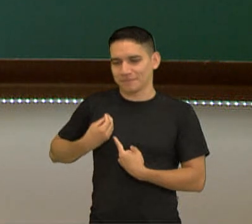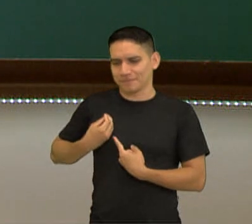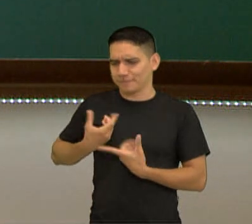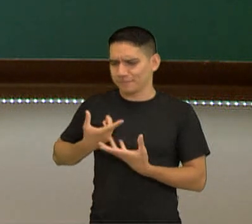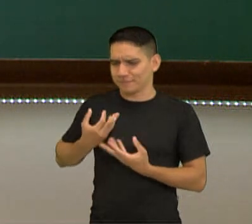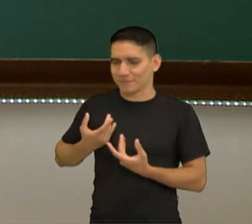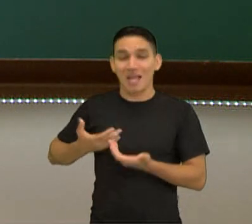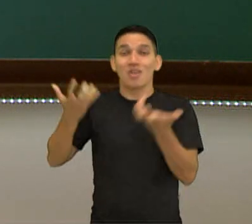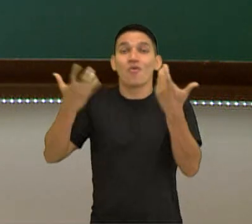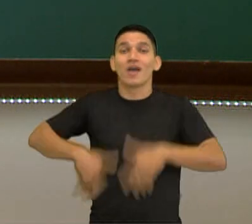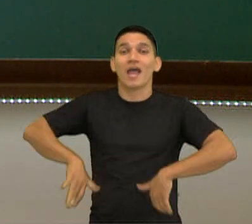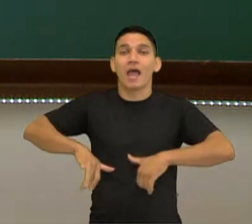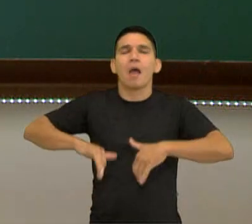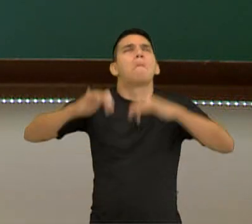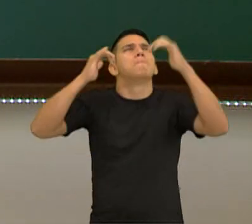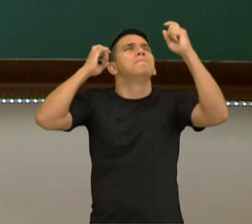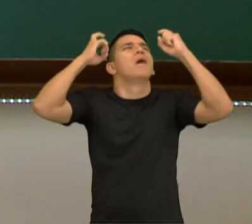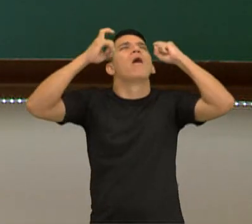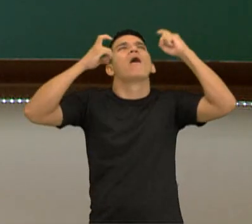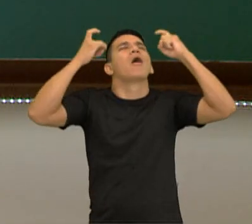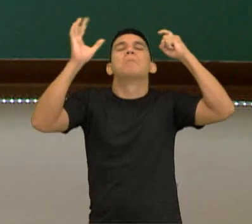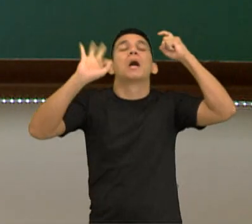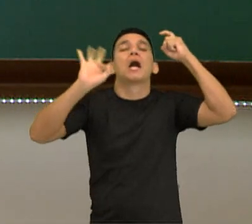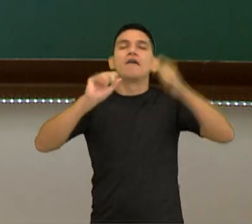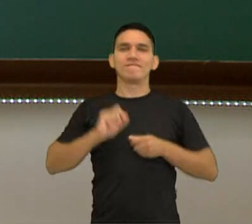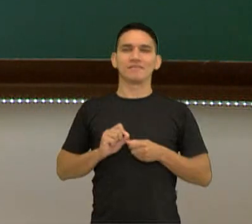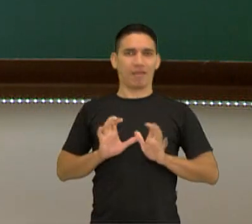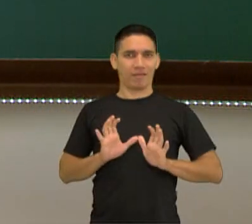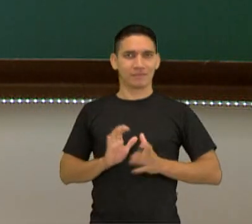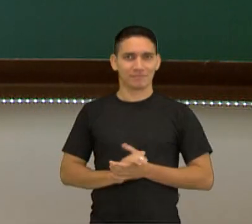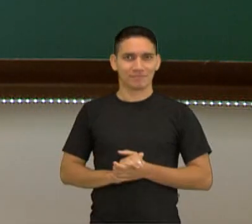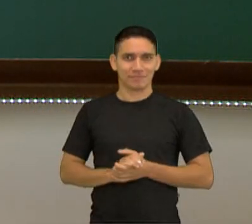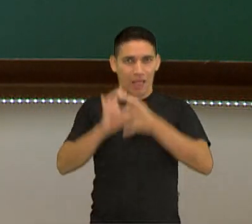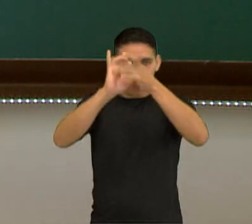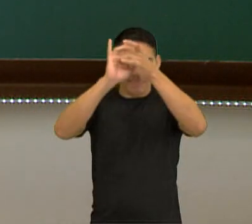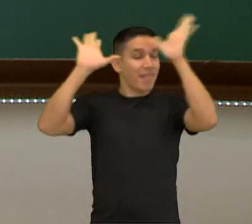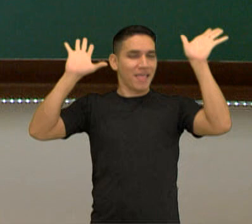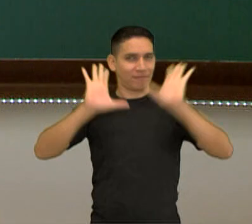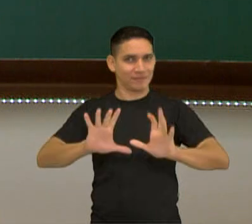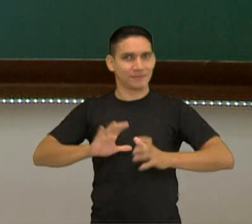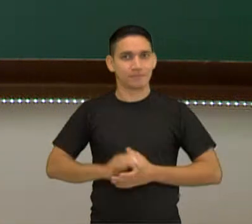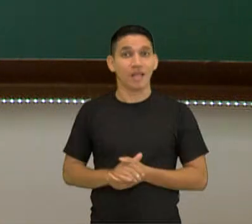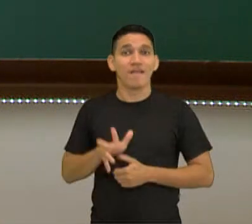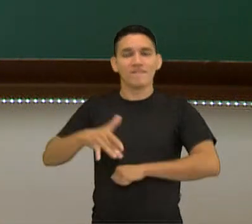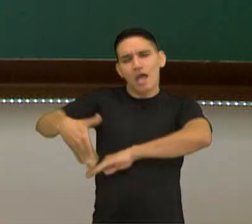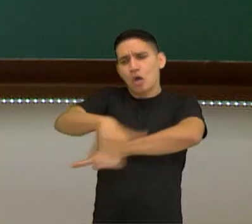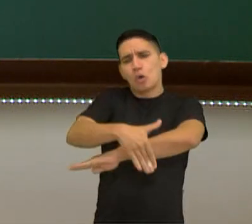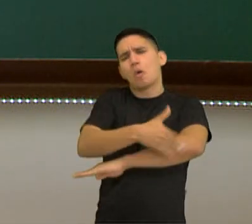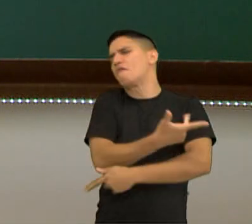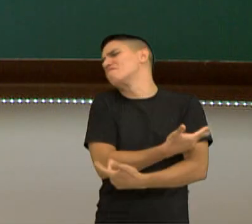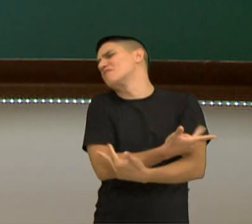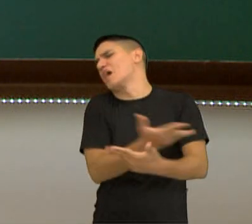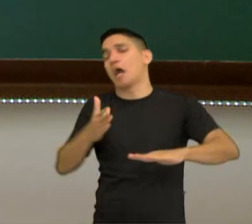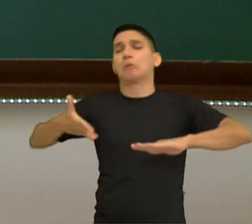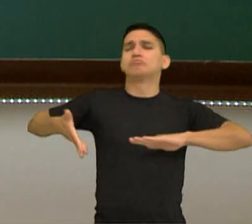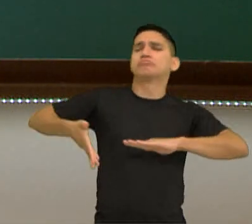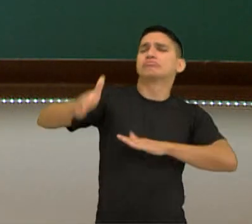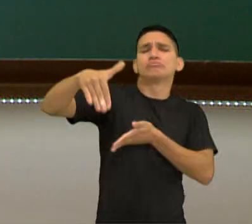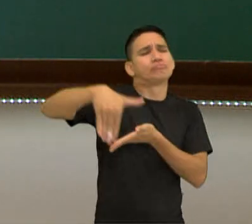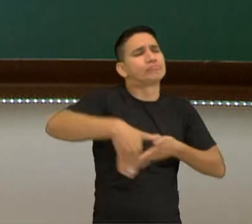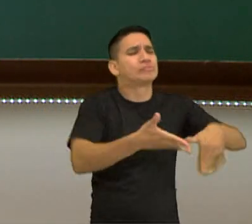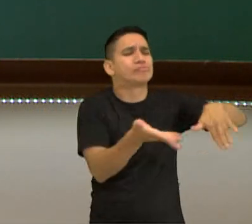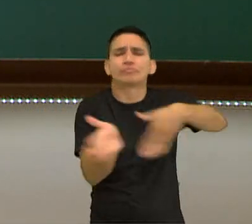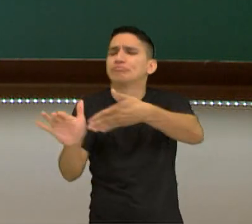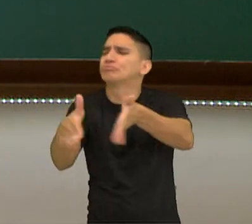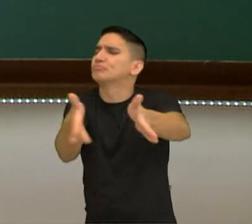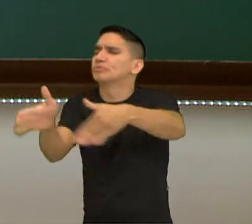não pensando no que está fazendo, né? E eles vão caminhar por várias ruas, vão passar pela Avenida da Ipiranga com a